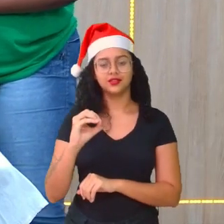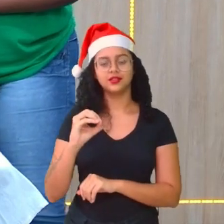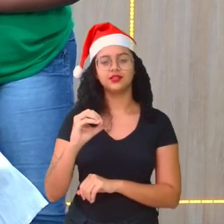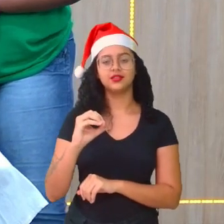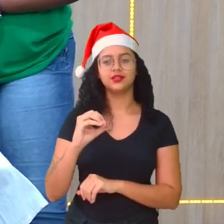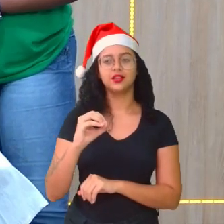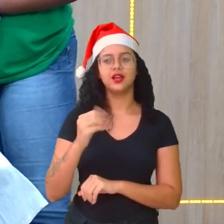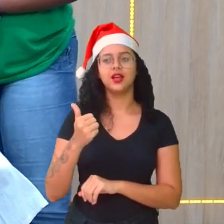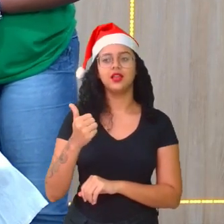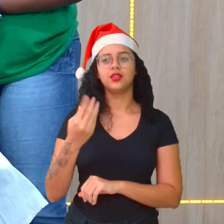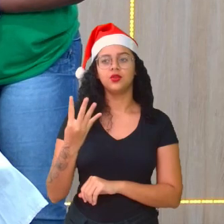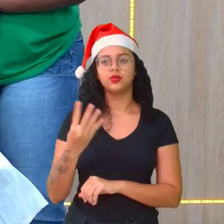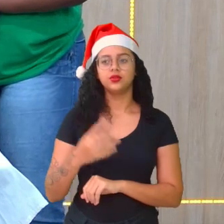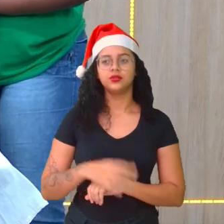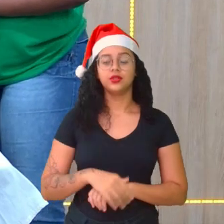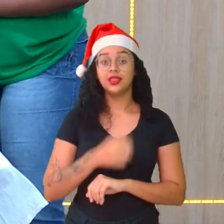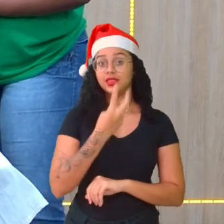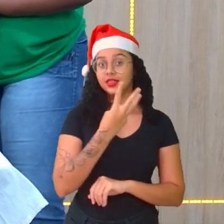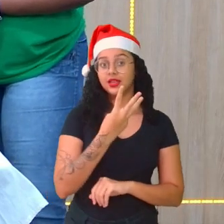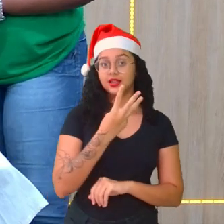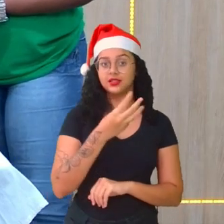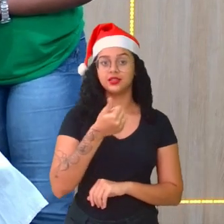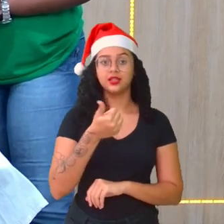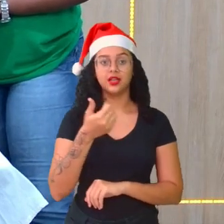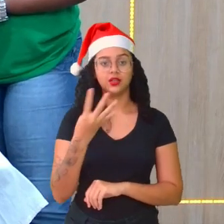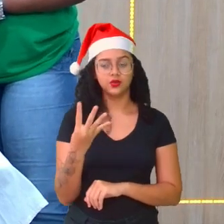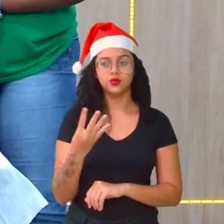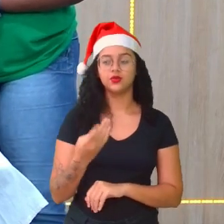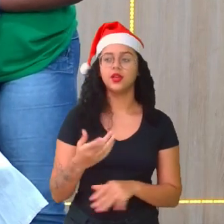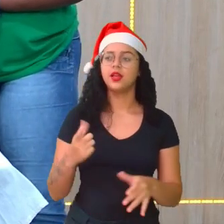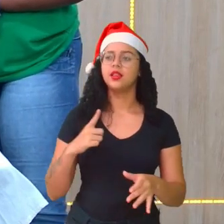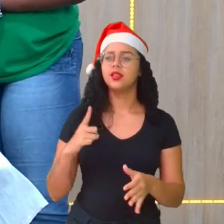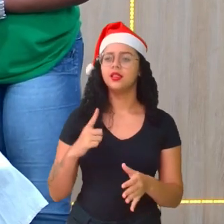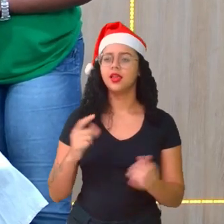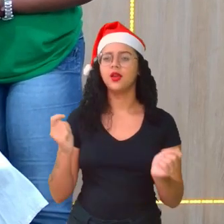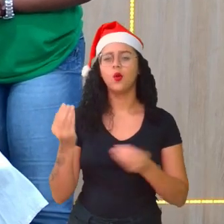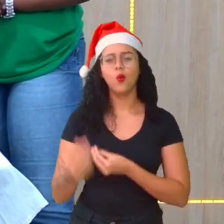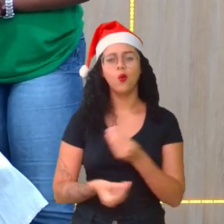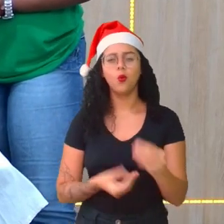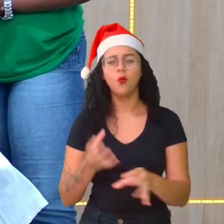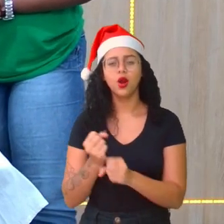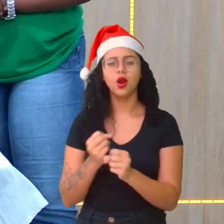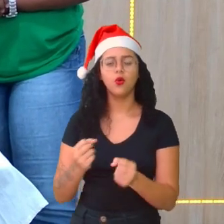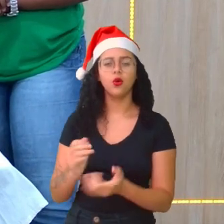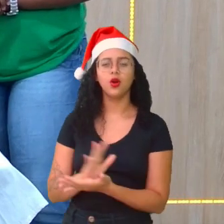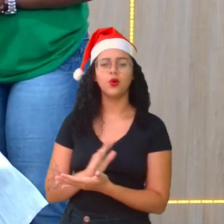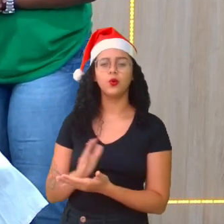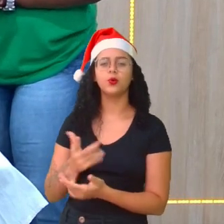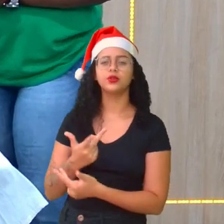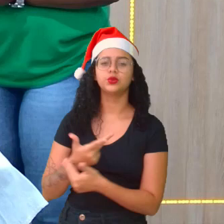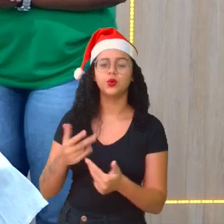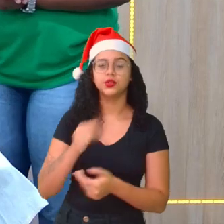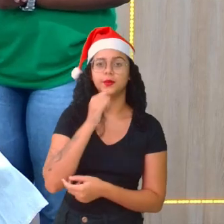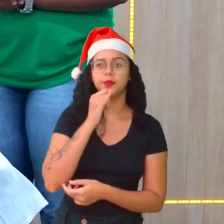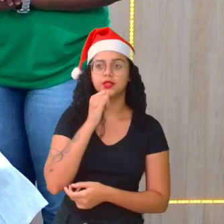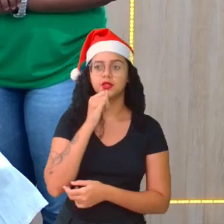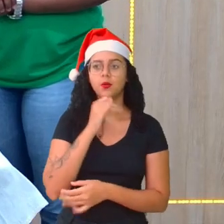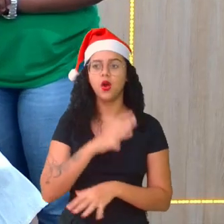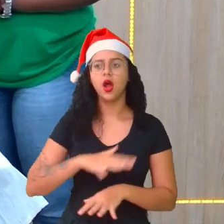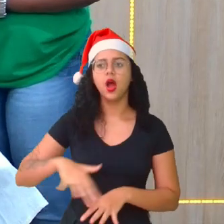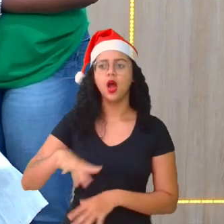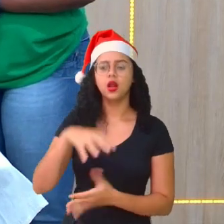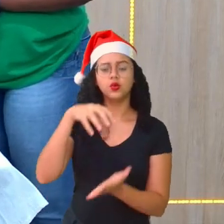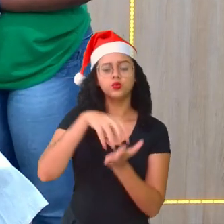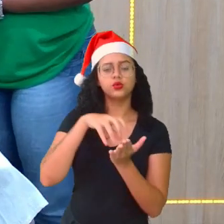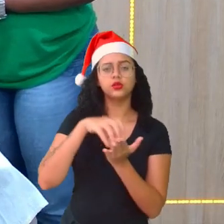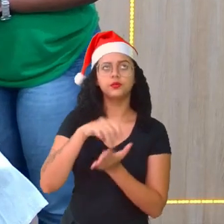né? Muito tem como a gente calcular outras coisas que não é para aula de hoje. Por exemplo, a gente pode calcular a área do setor. Por exemplo, se